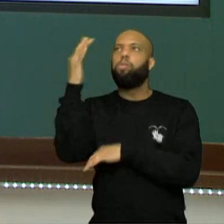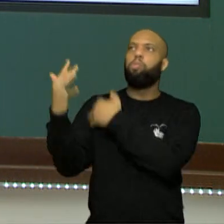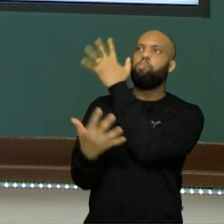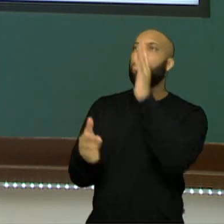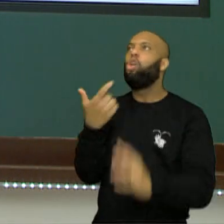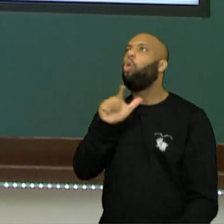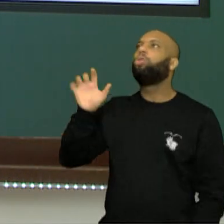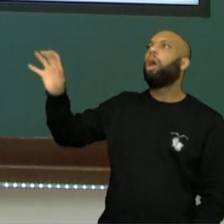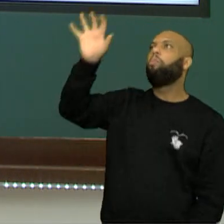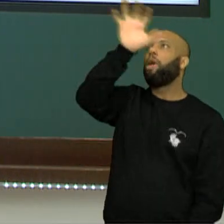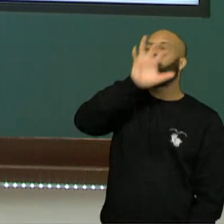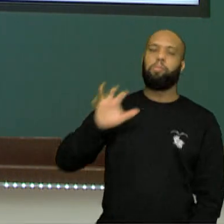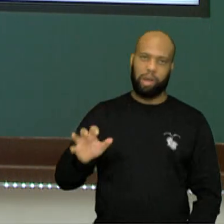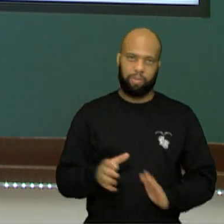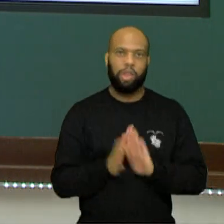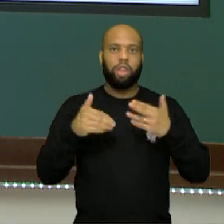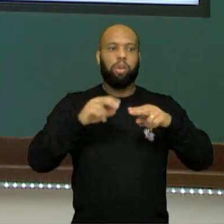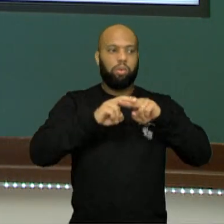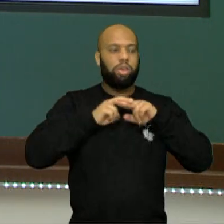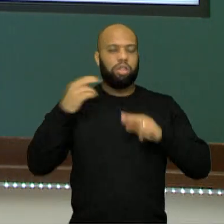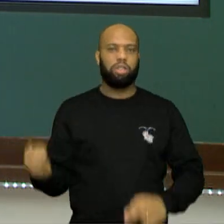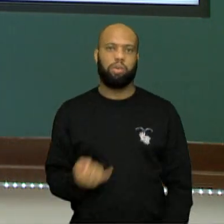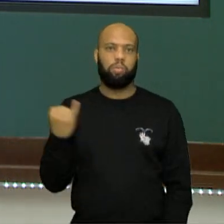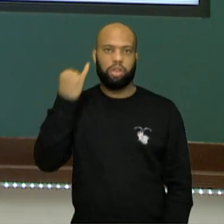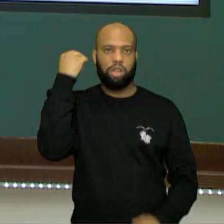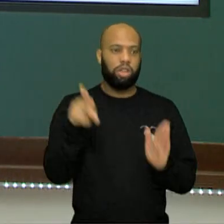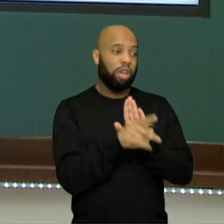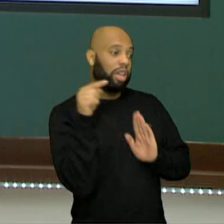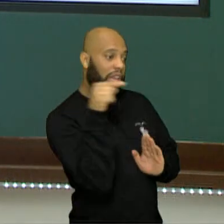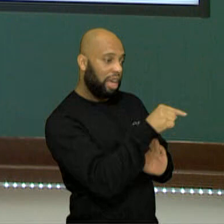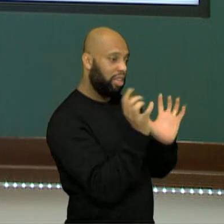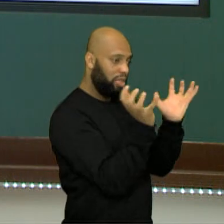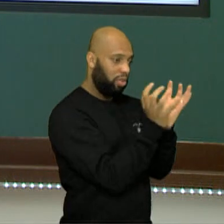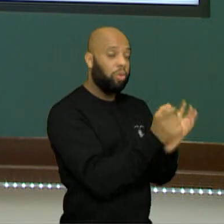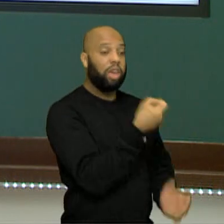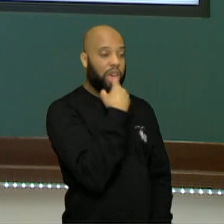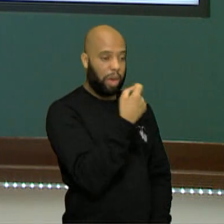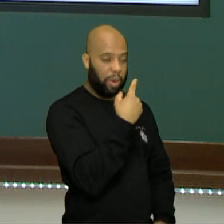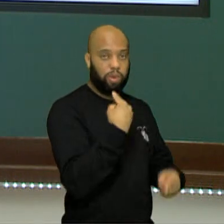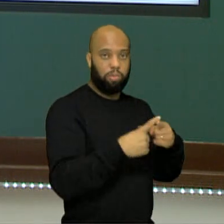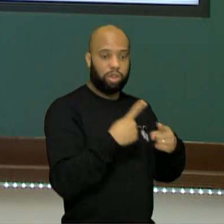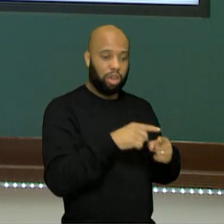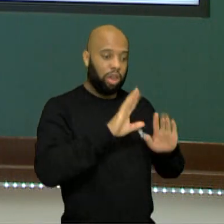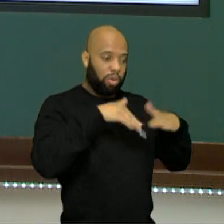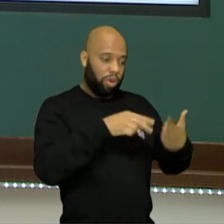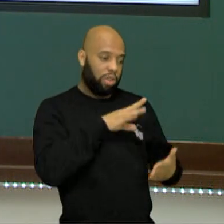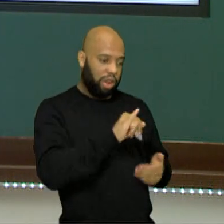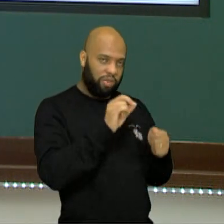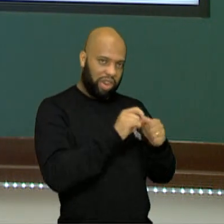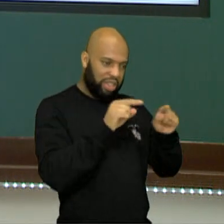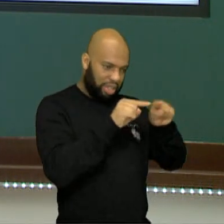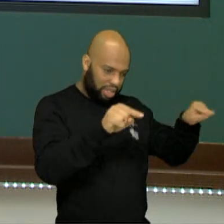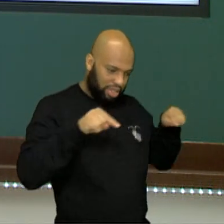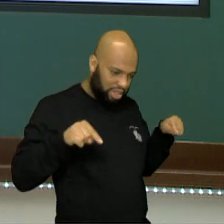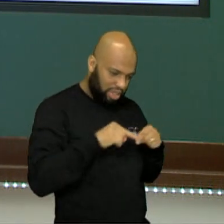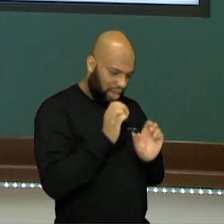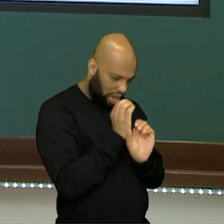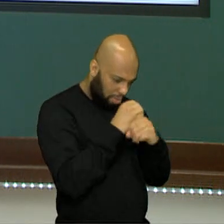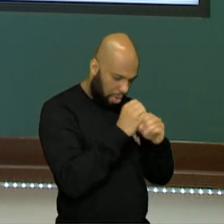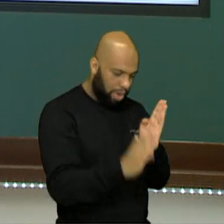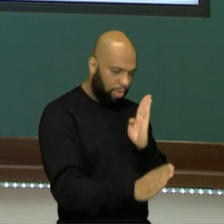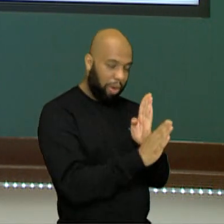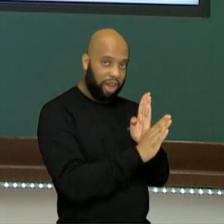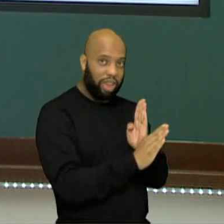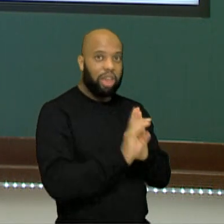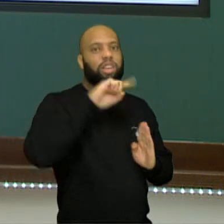região. Então, isso é importante nos fitoterápicos, porque na produção disso em laboratório, ele chega em todas as